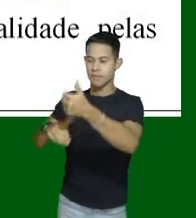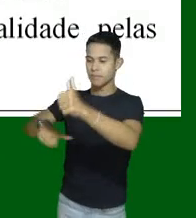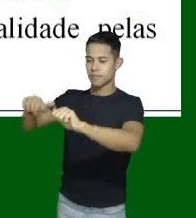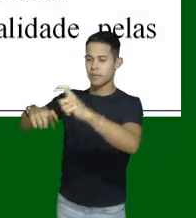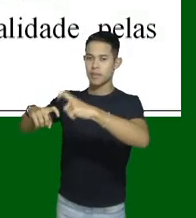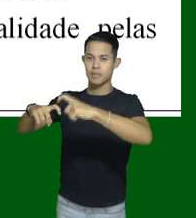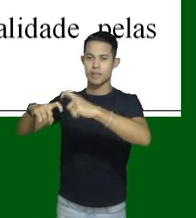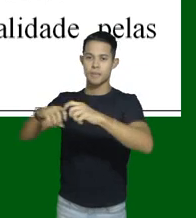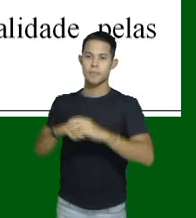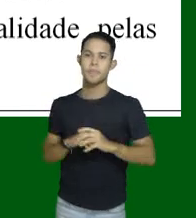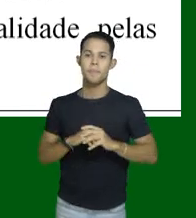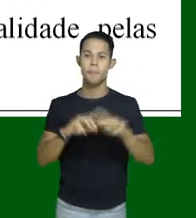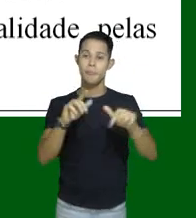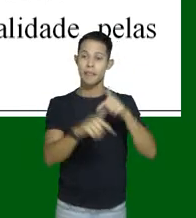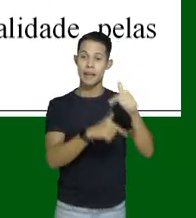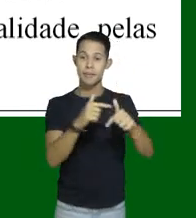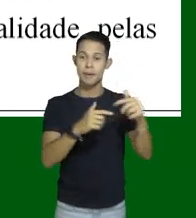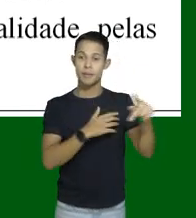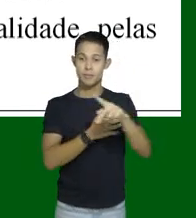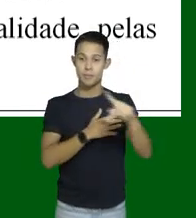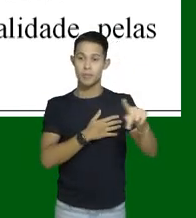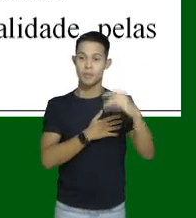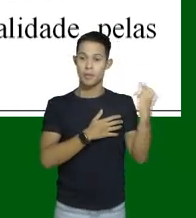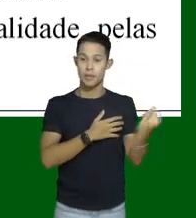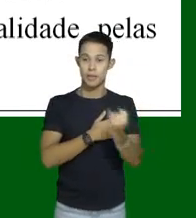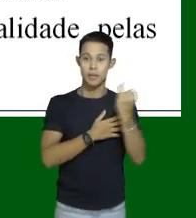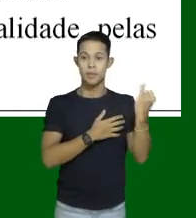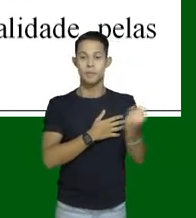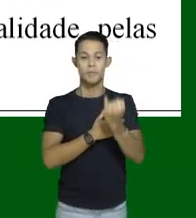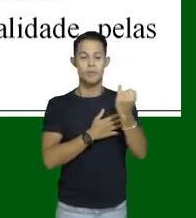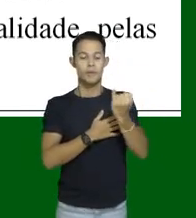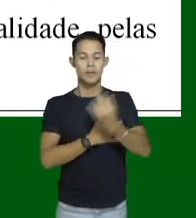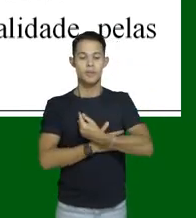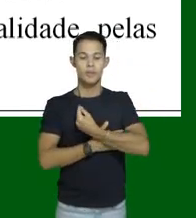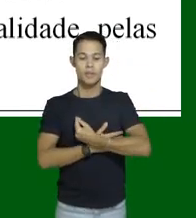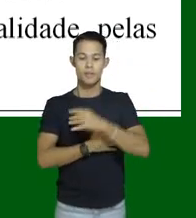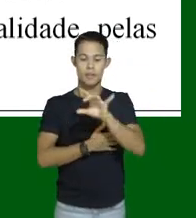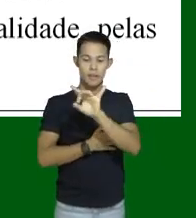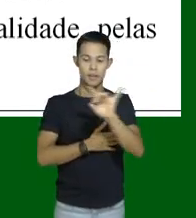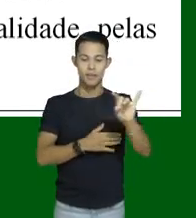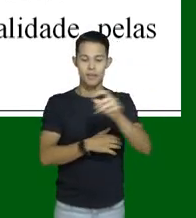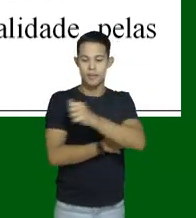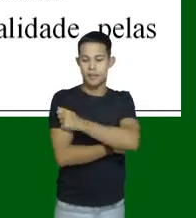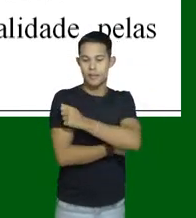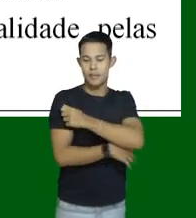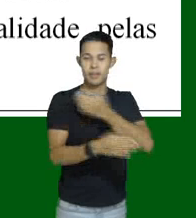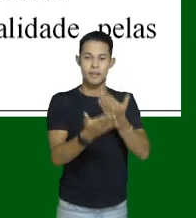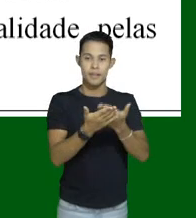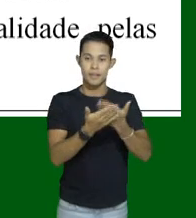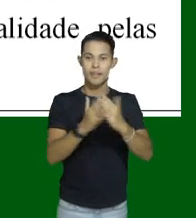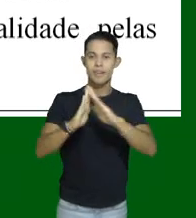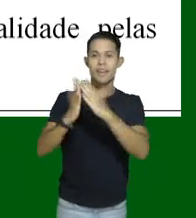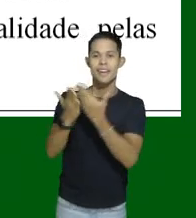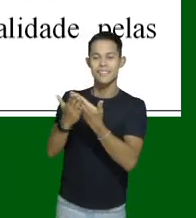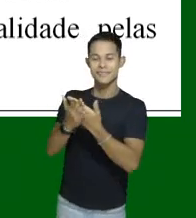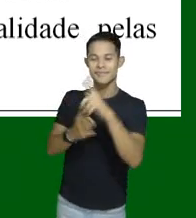grande relevância no desenvolvimento de cada um dos estudantes, e a escola é o local onde percebemos a